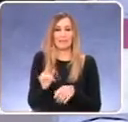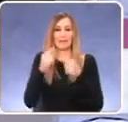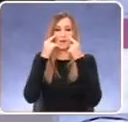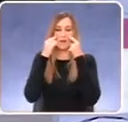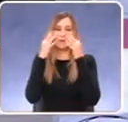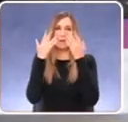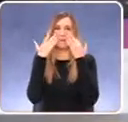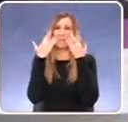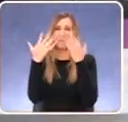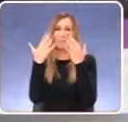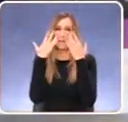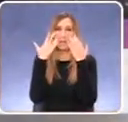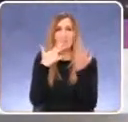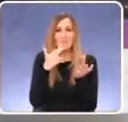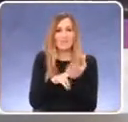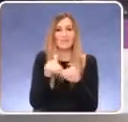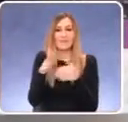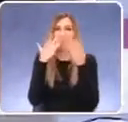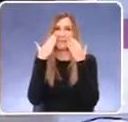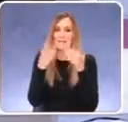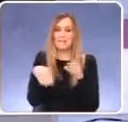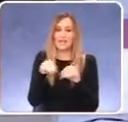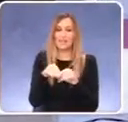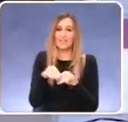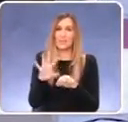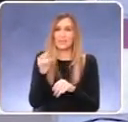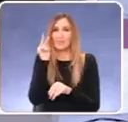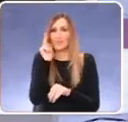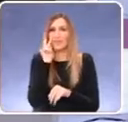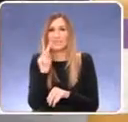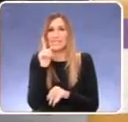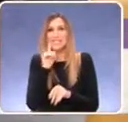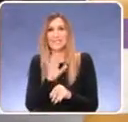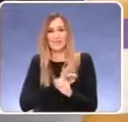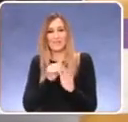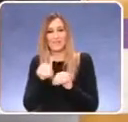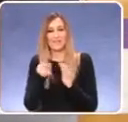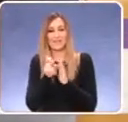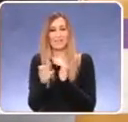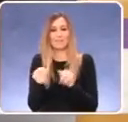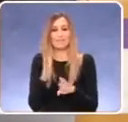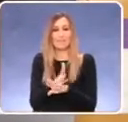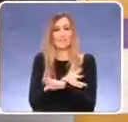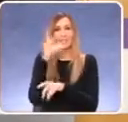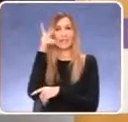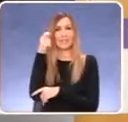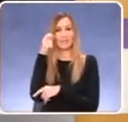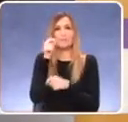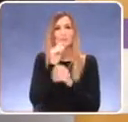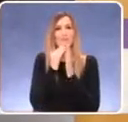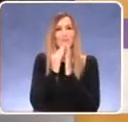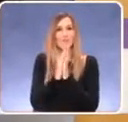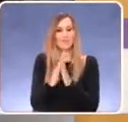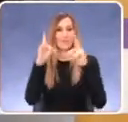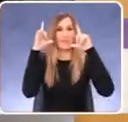brilhar mais, é verdade. E ainda vai brilhar mais quando fizermos entrar a Maria do Rosário. Mas antes, eu vou pedir ao nosso querido realizador que coloque no ar a fotografia